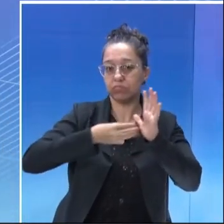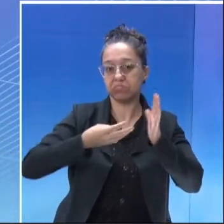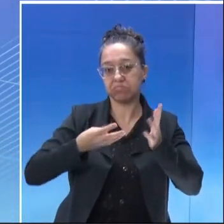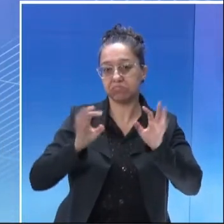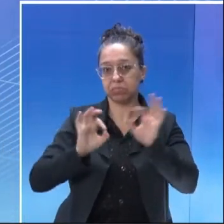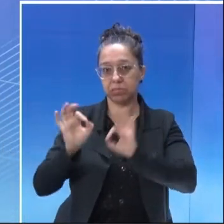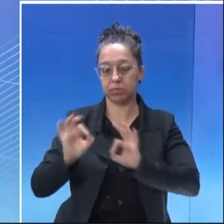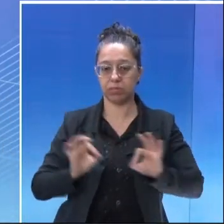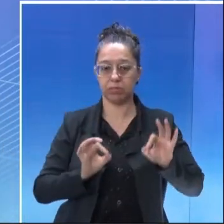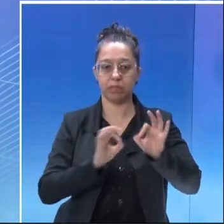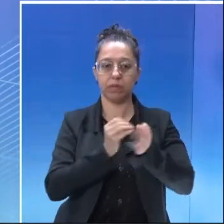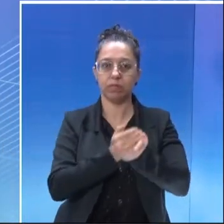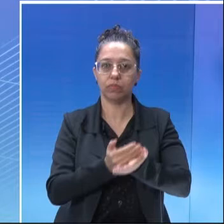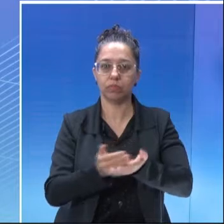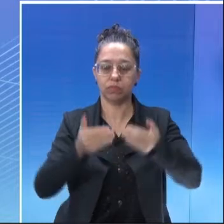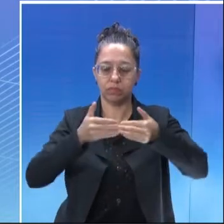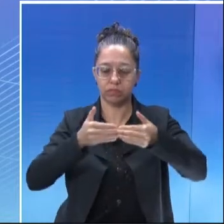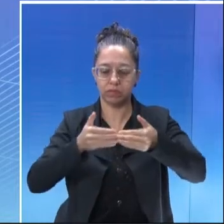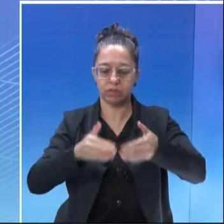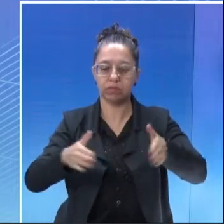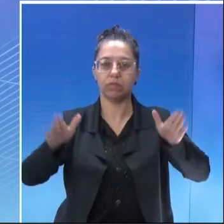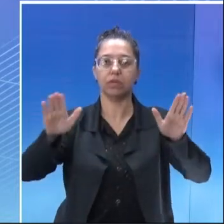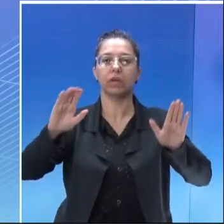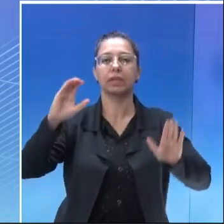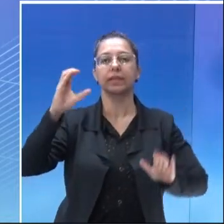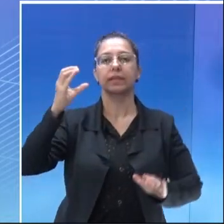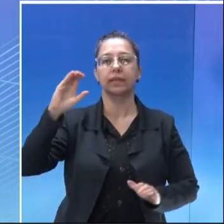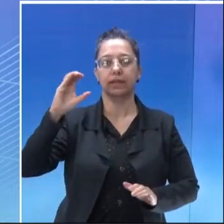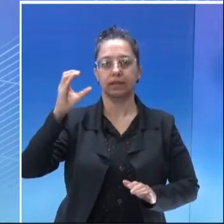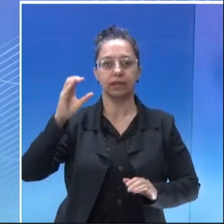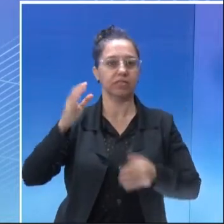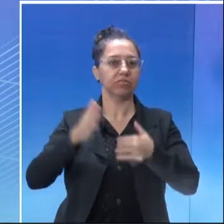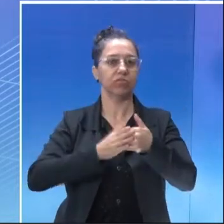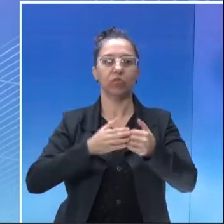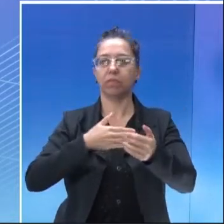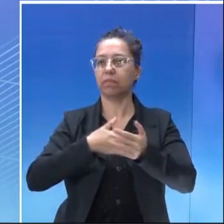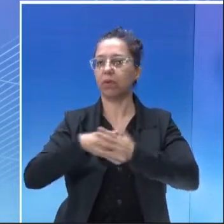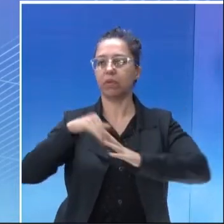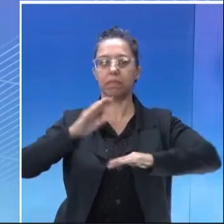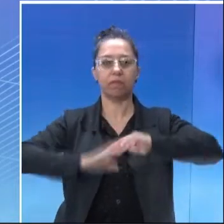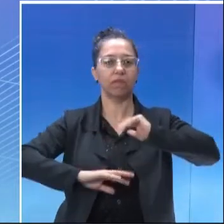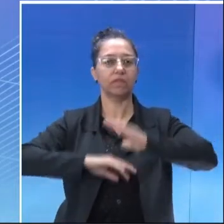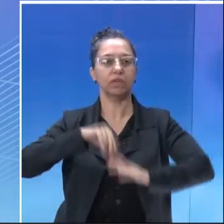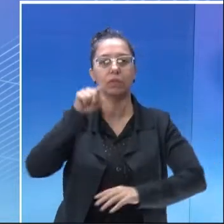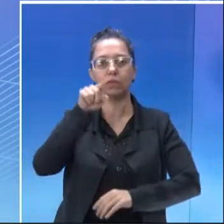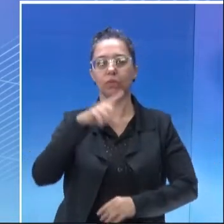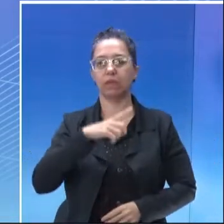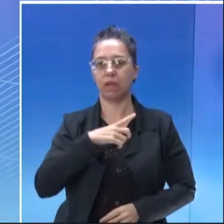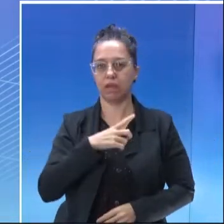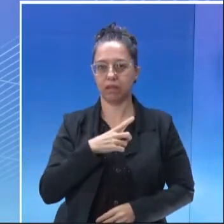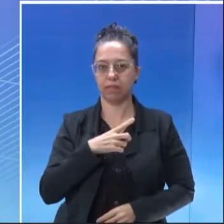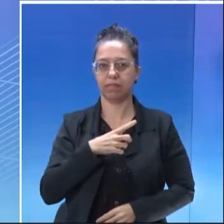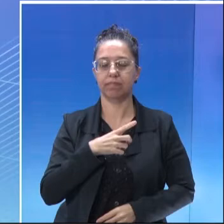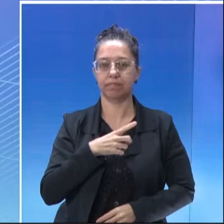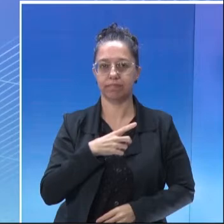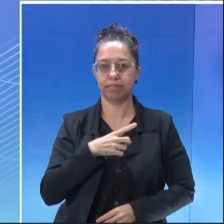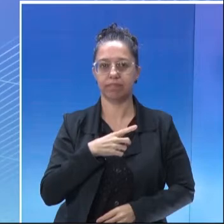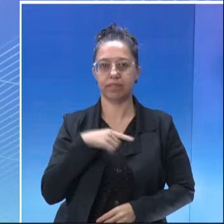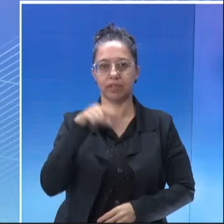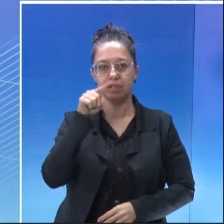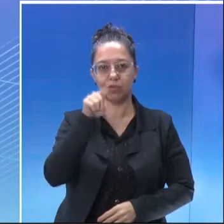ciências modernas. É interessante falar isso aqui, porque não importa qual profissão que você